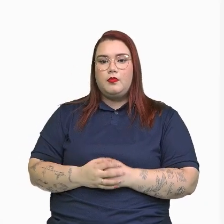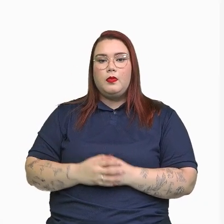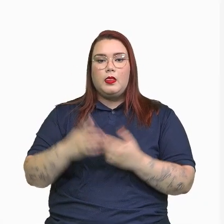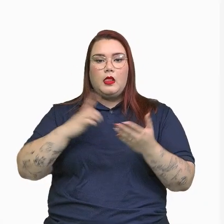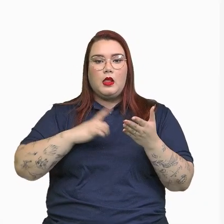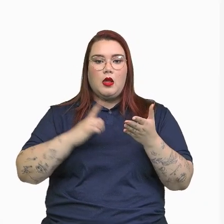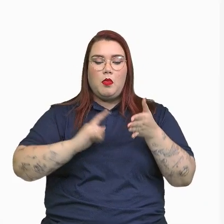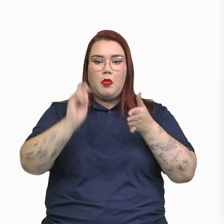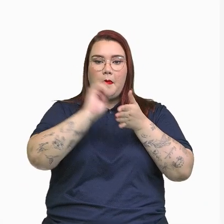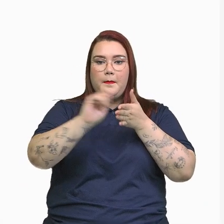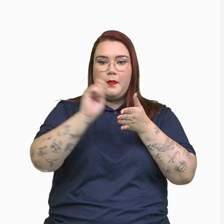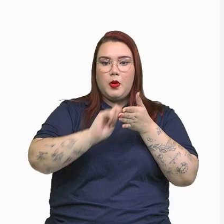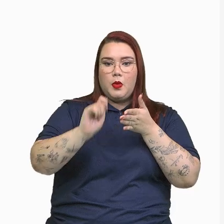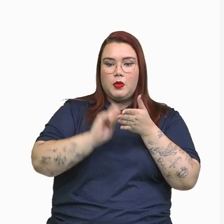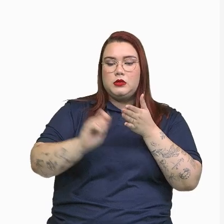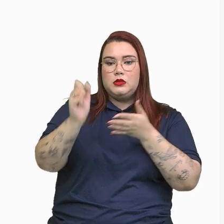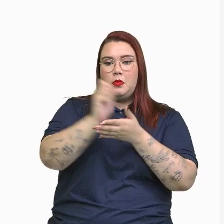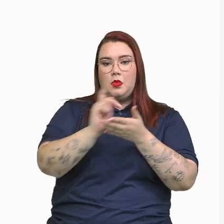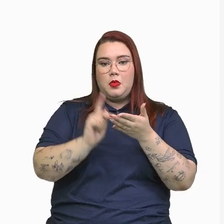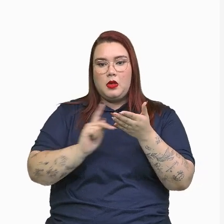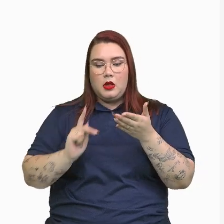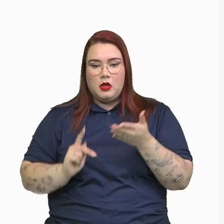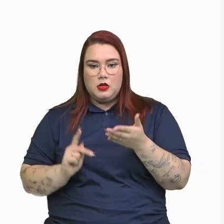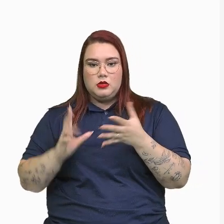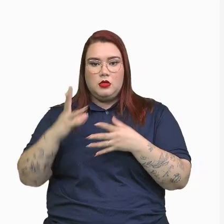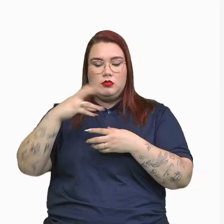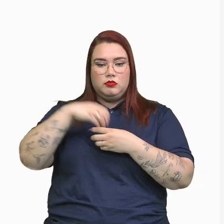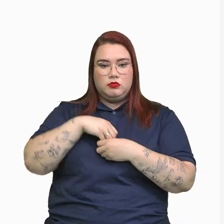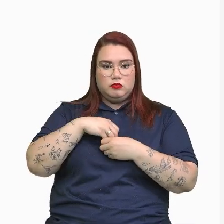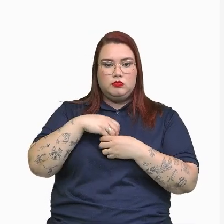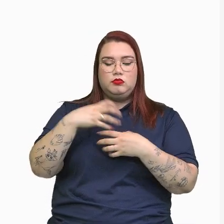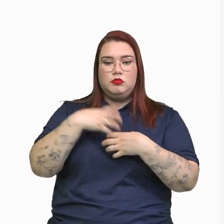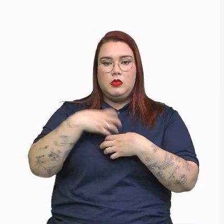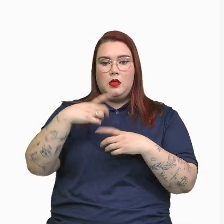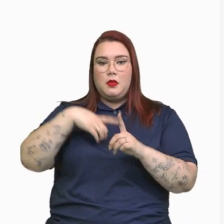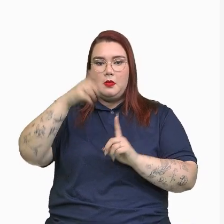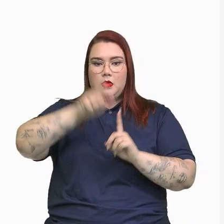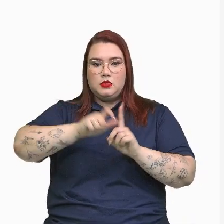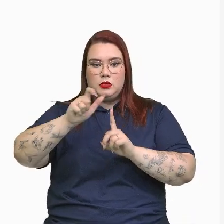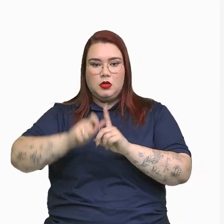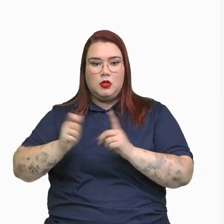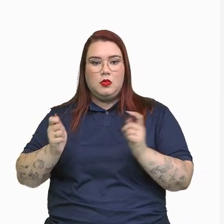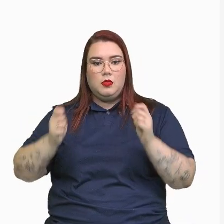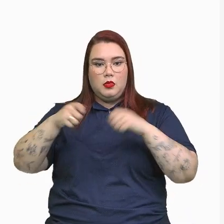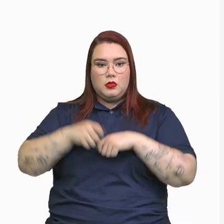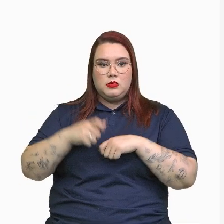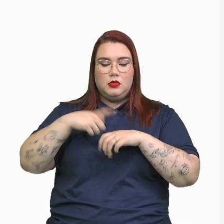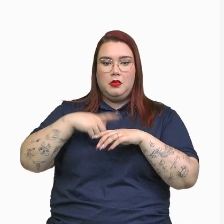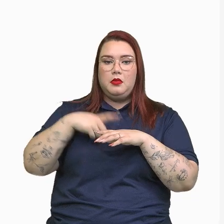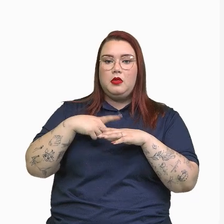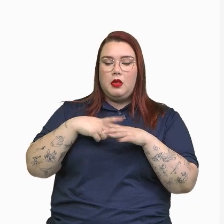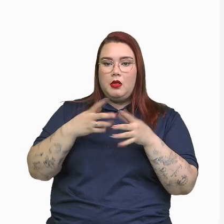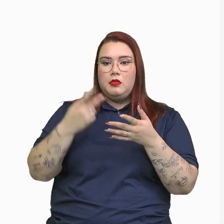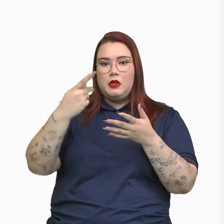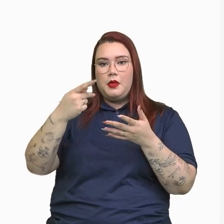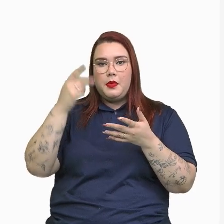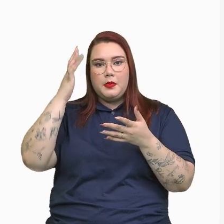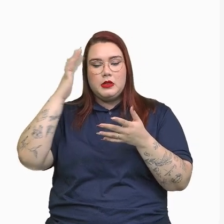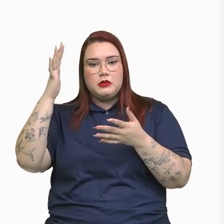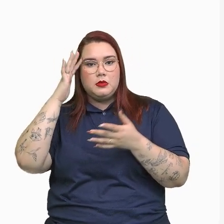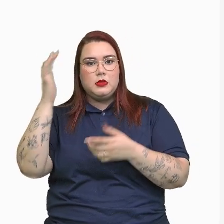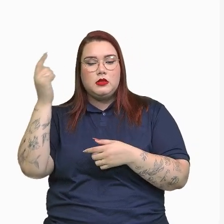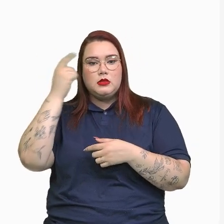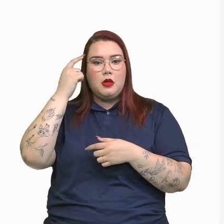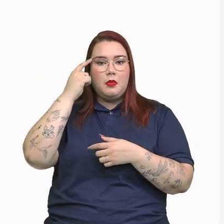prosa poética e introspectiva, certo? Ou seja, nós vamos ter personagens que nós conseguimos acessar os seus pensamentos, o